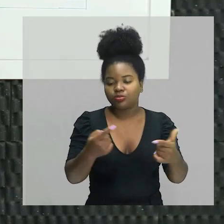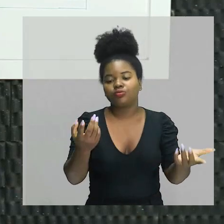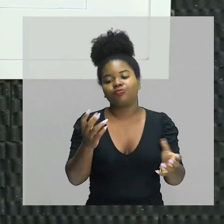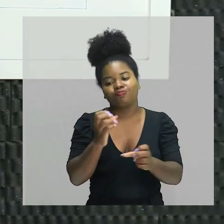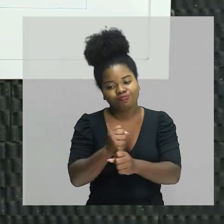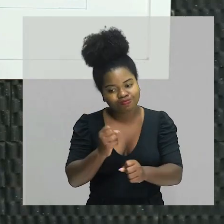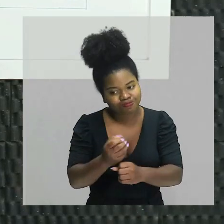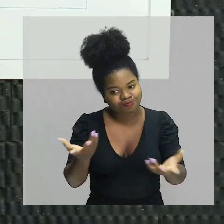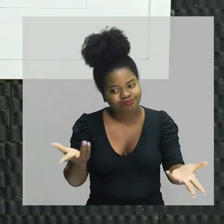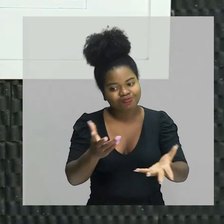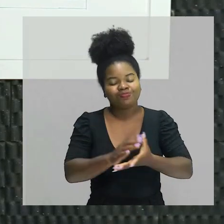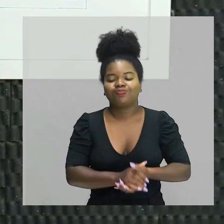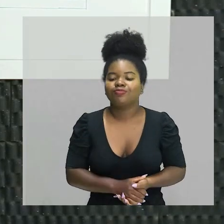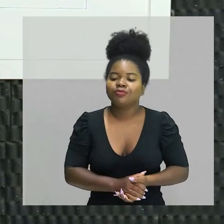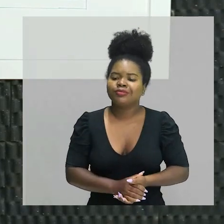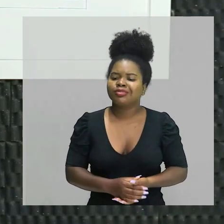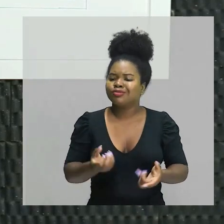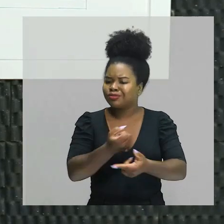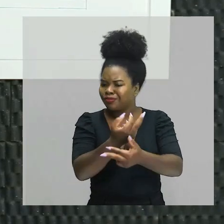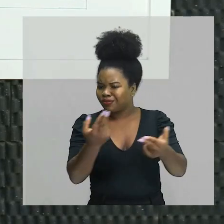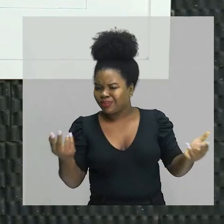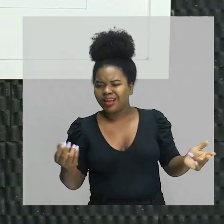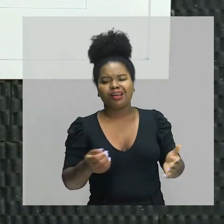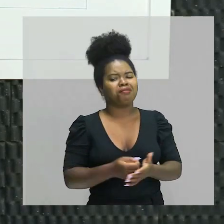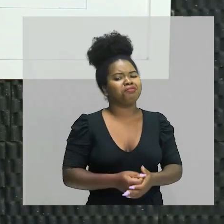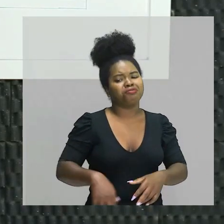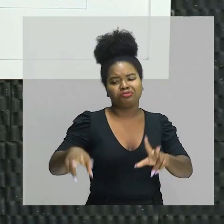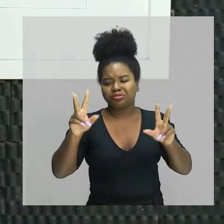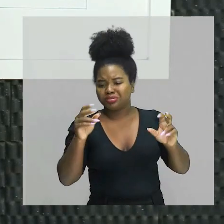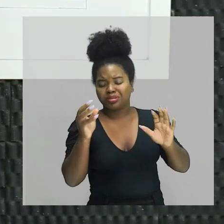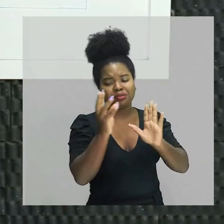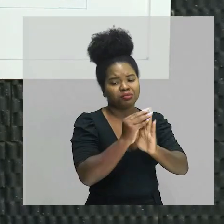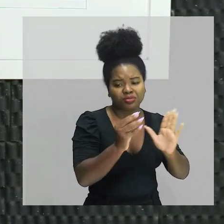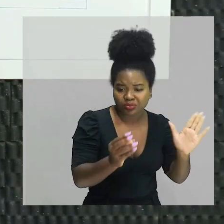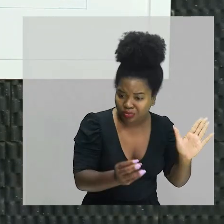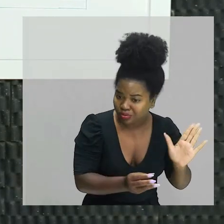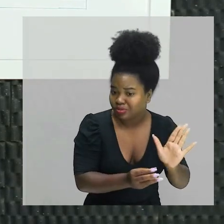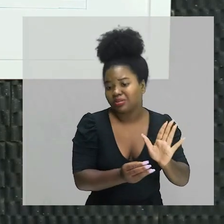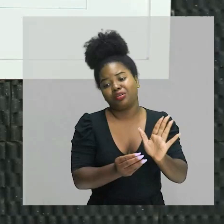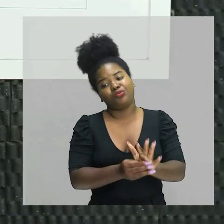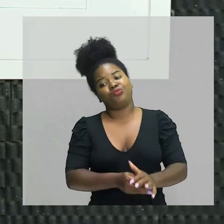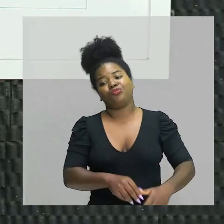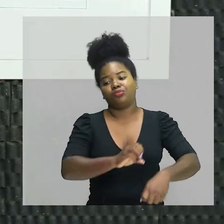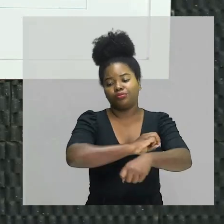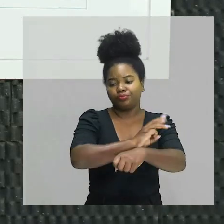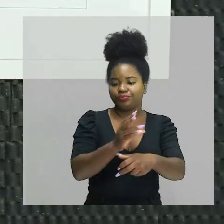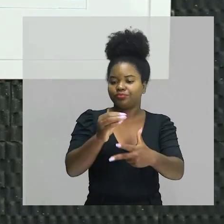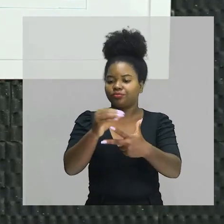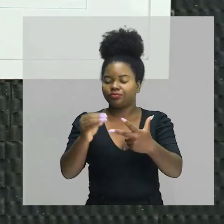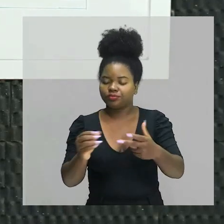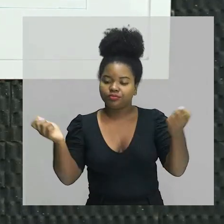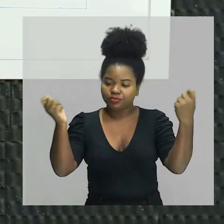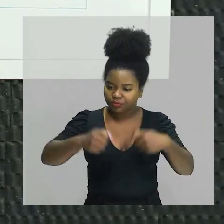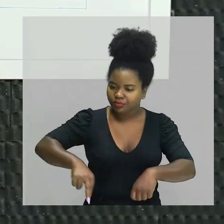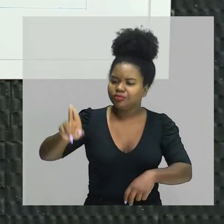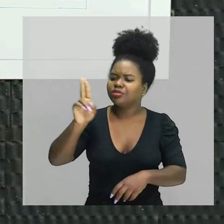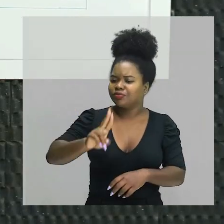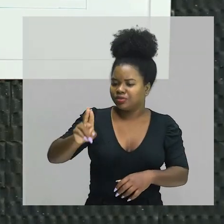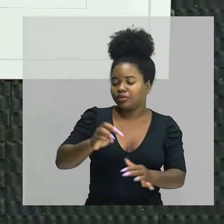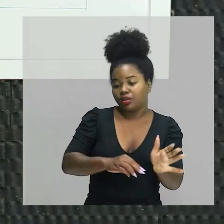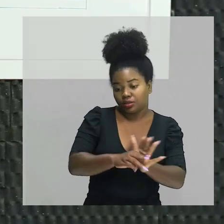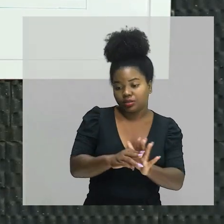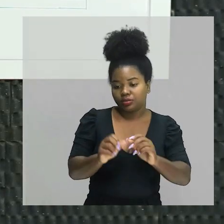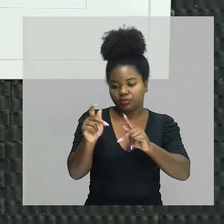UEMA, que você precisa usar, né, o teorema de Pitágoras. Olha só, galera, perceba que essa dobradura